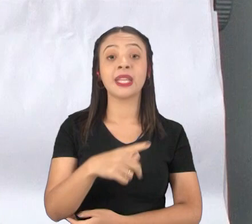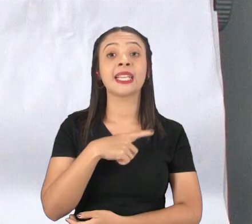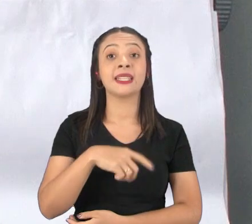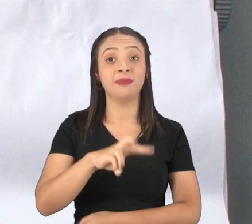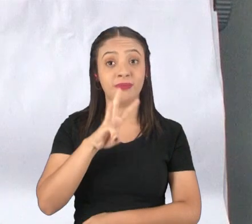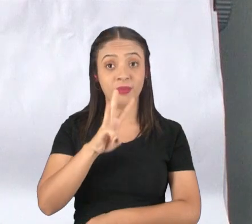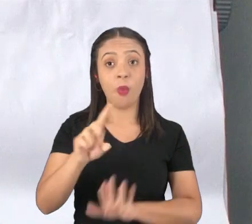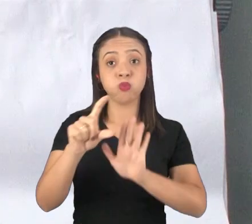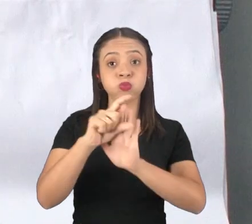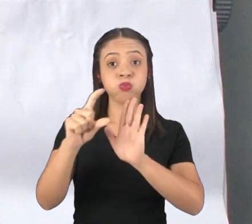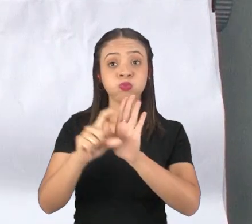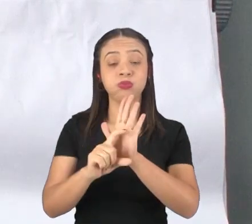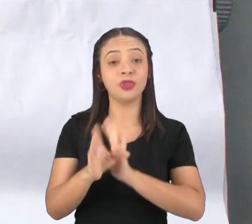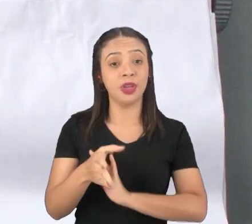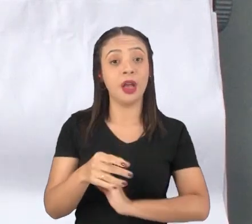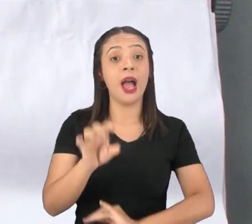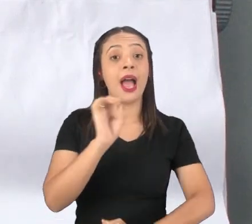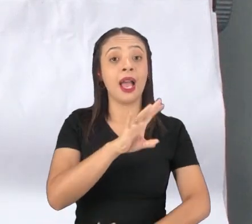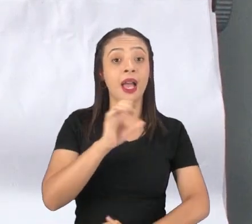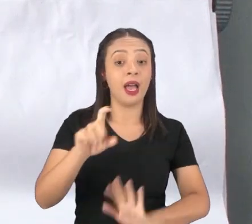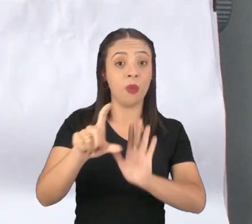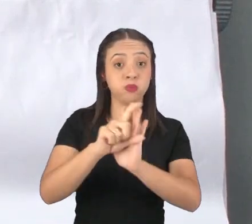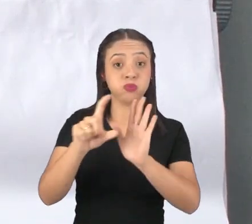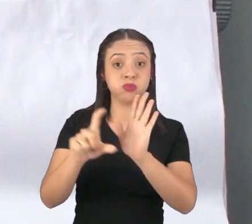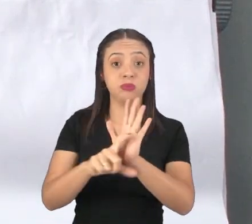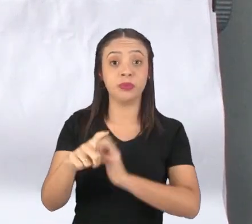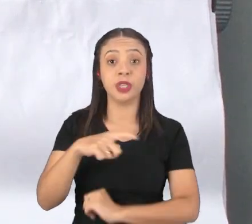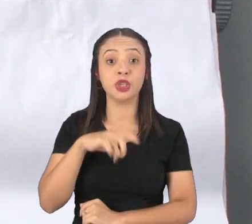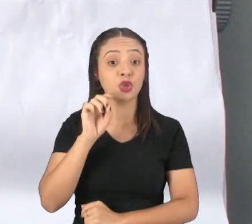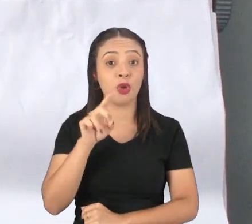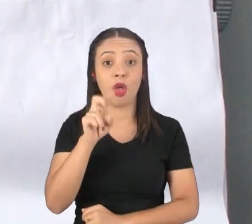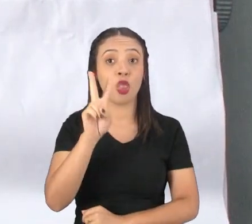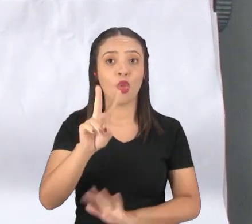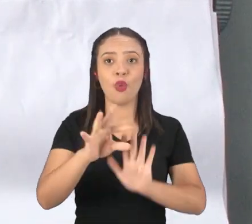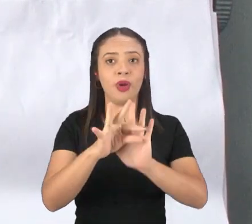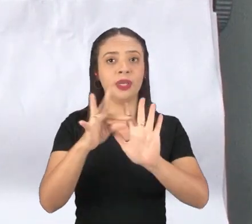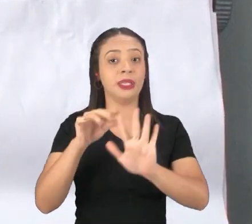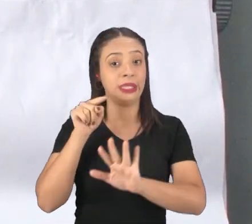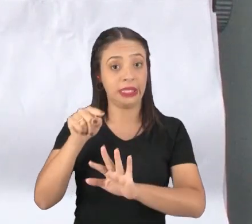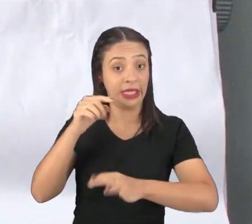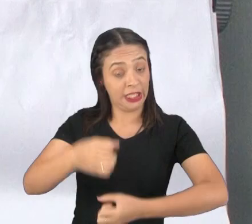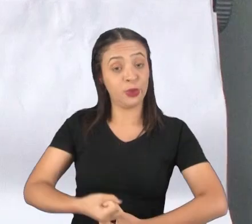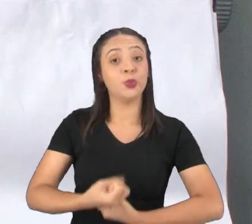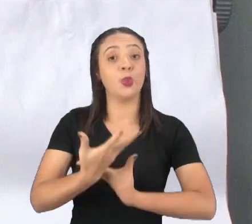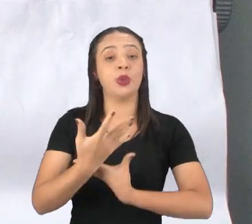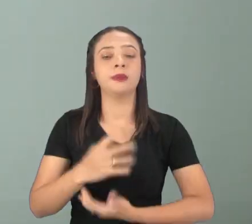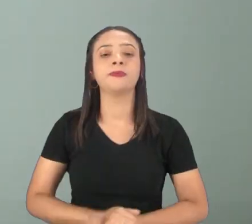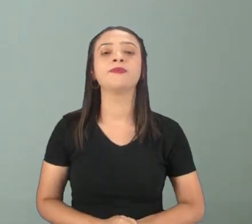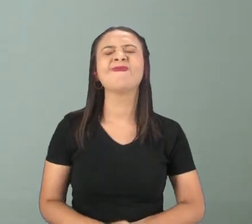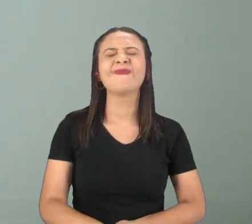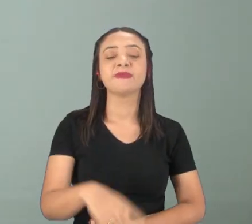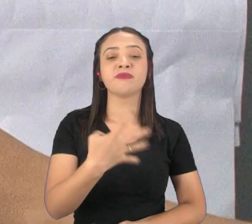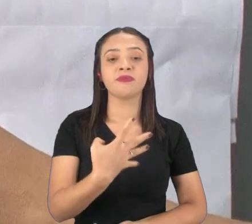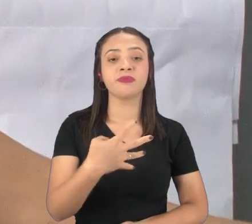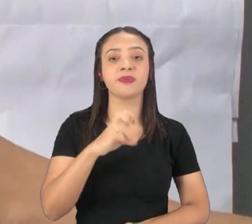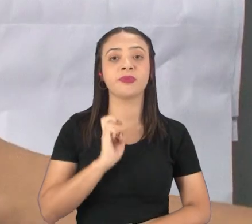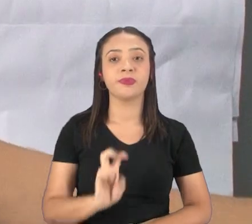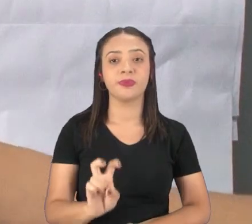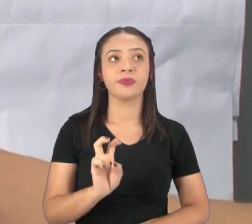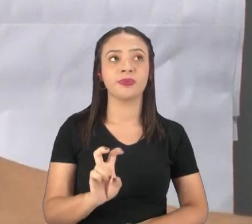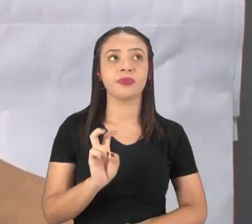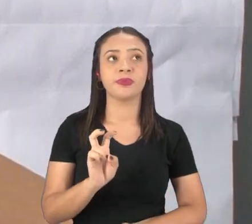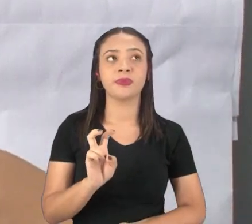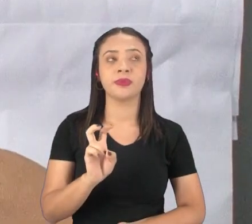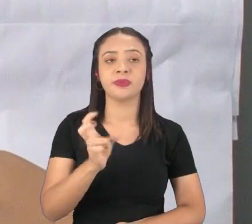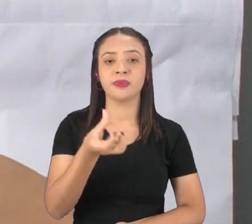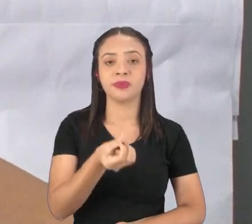3 estrofes aqui. Lembrando que cada estrofe só tem 2 linhas, ó. Vocês perceberam aqui? 3 estrofes. 4,